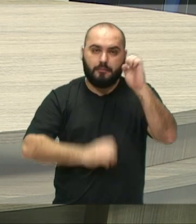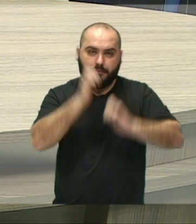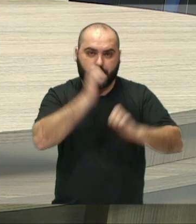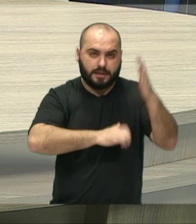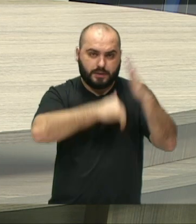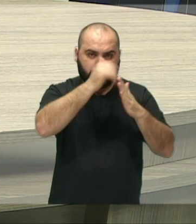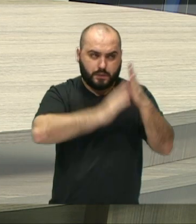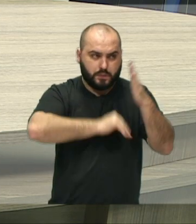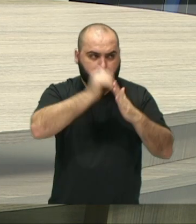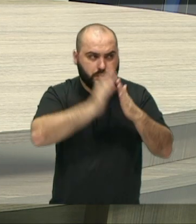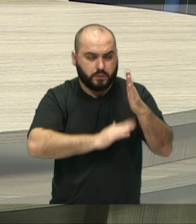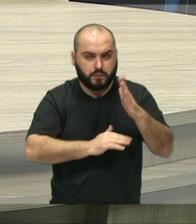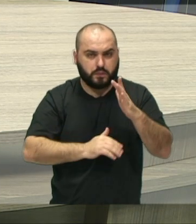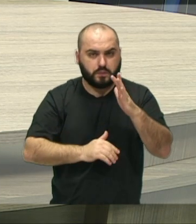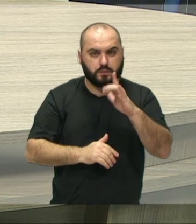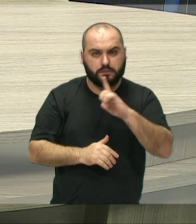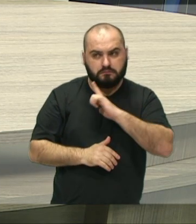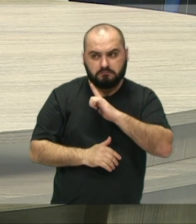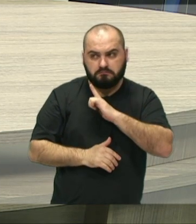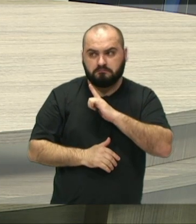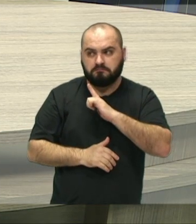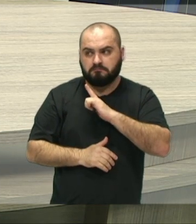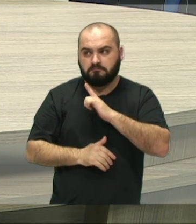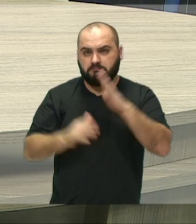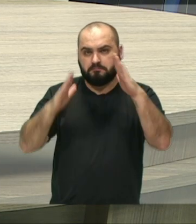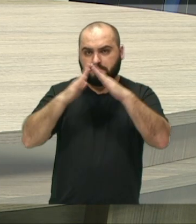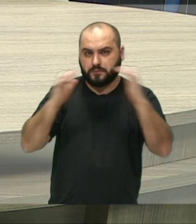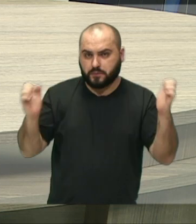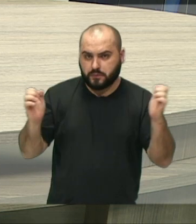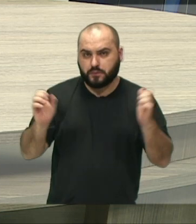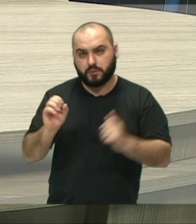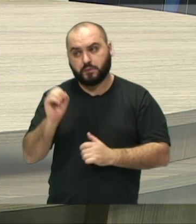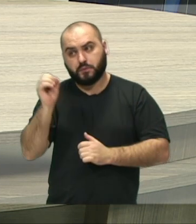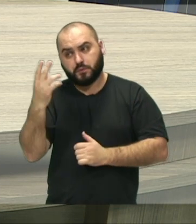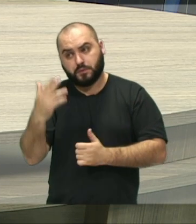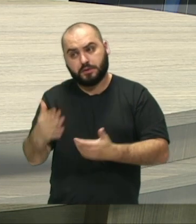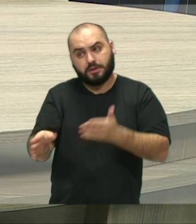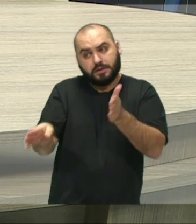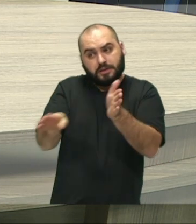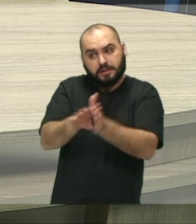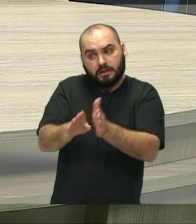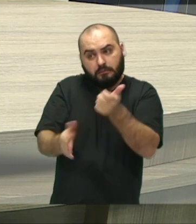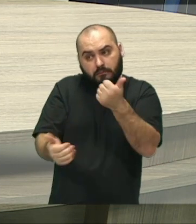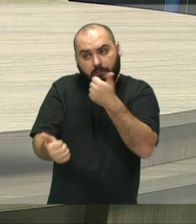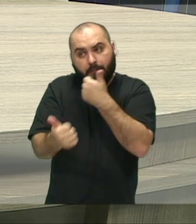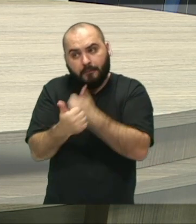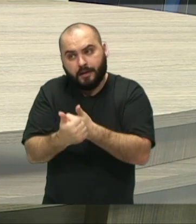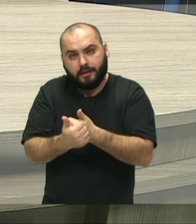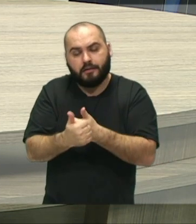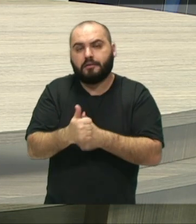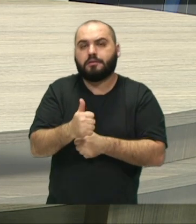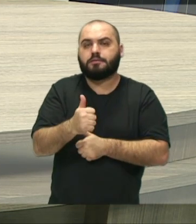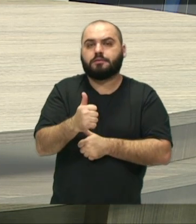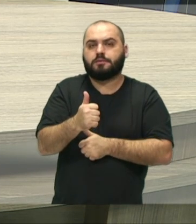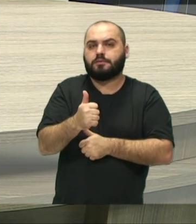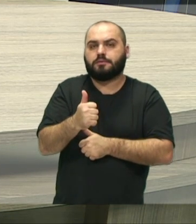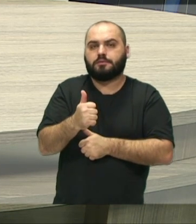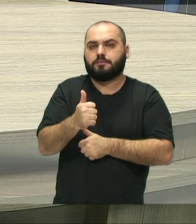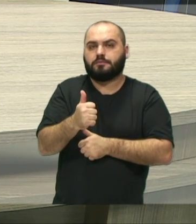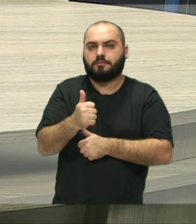rio, ao longo de Brusque, ou chegando em Brusque, onde eles jogam esses resíduos quase